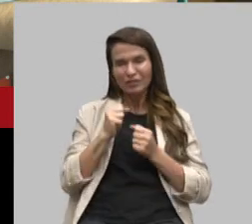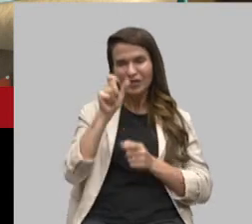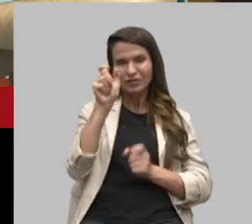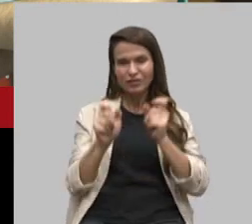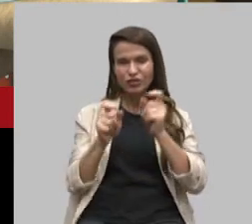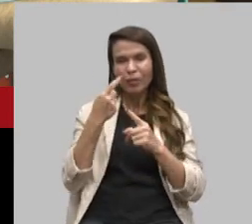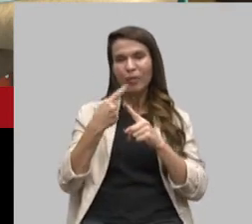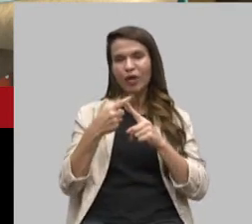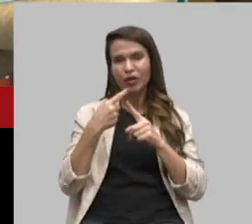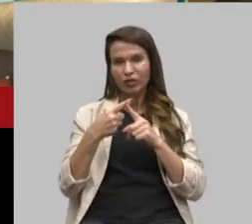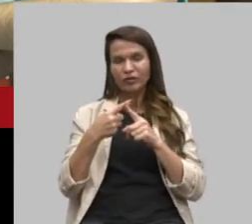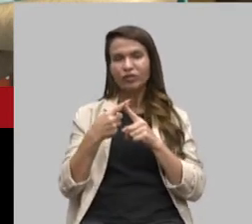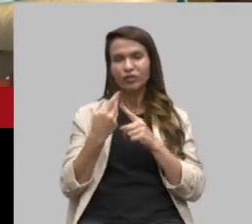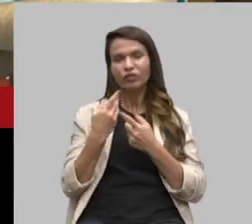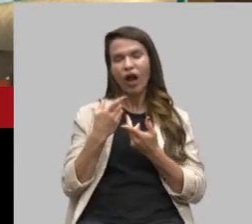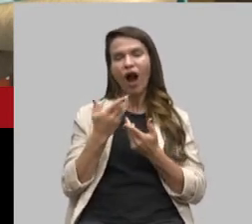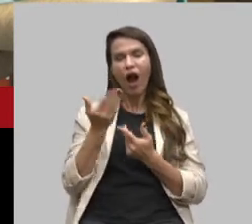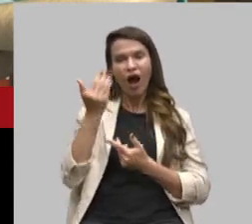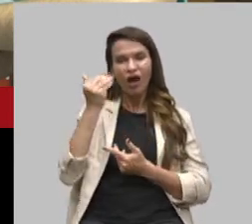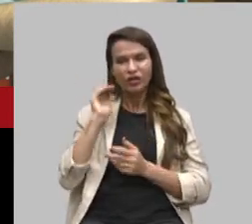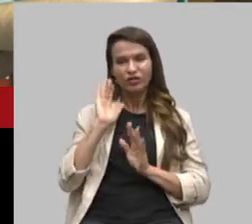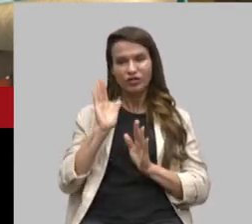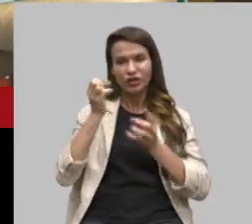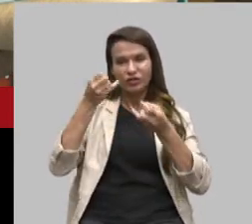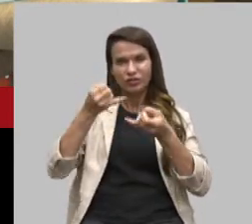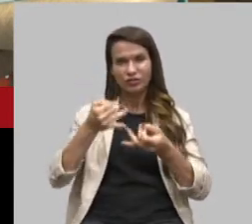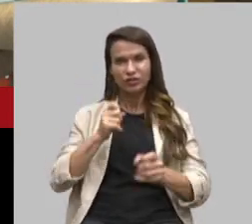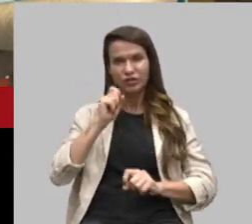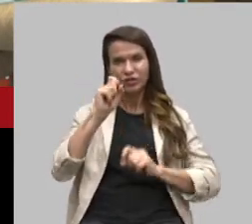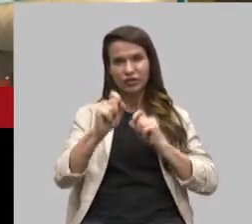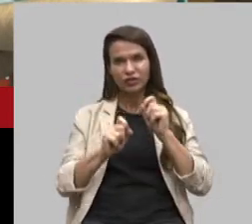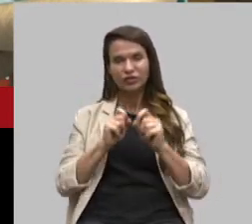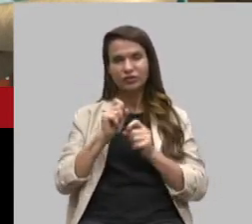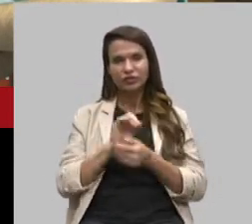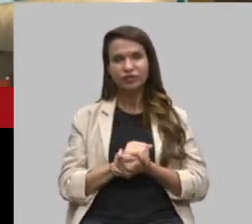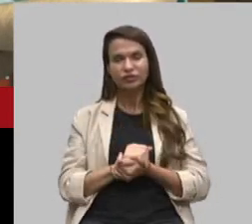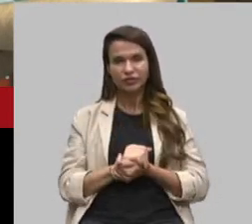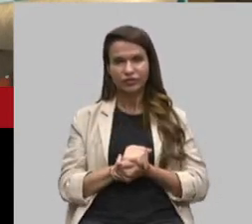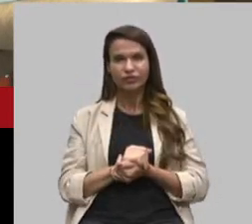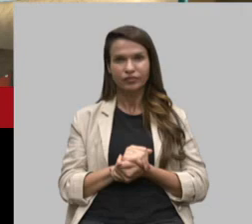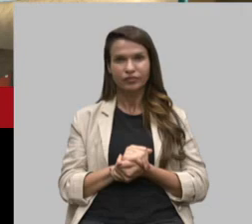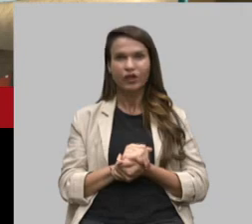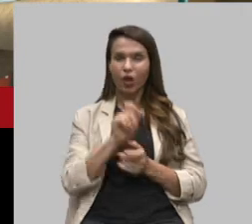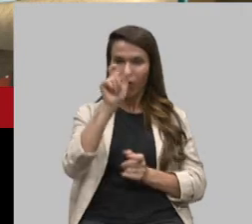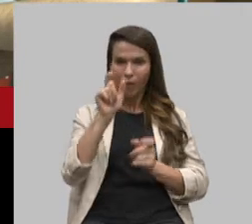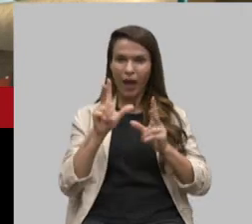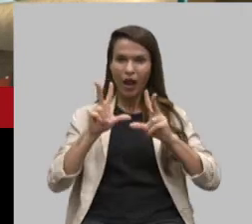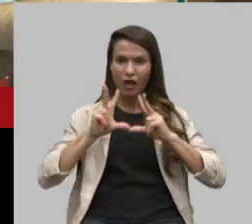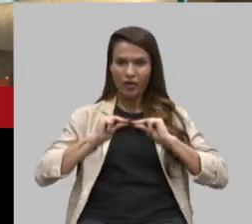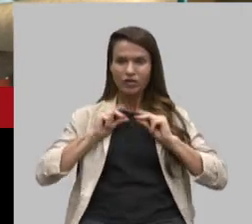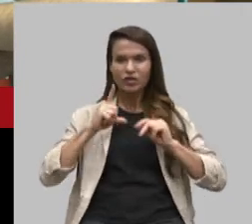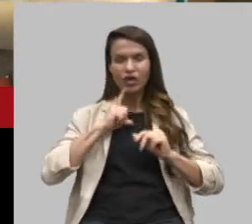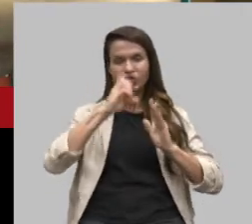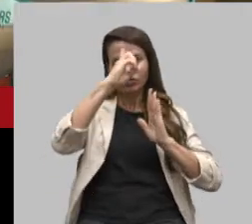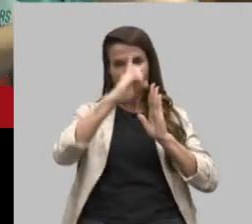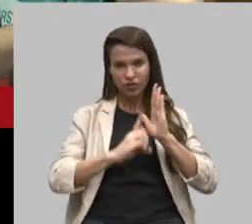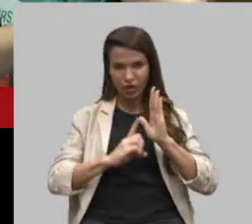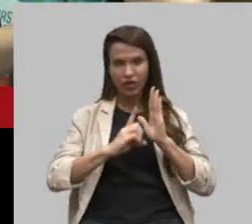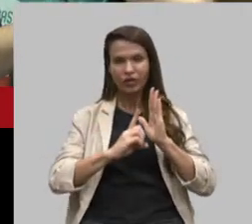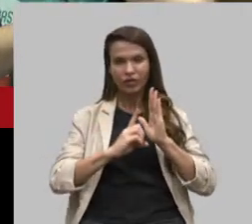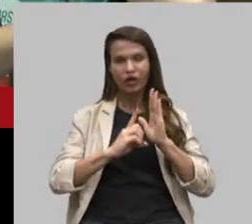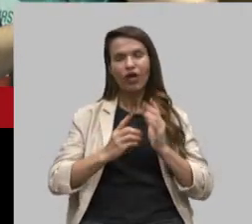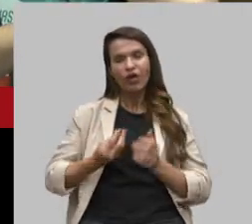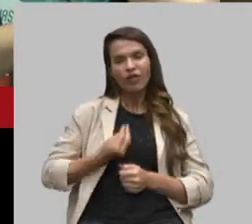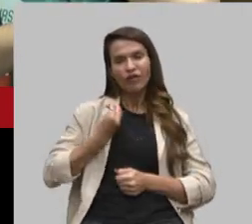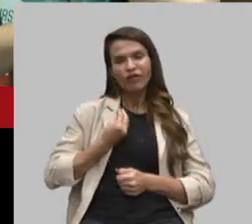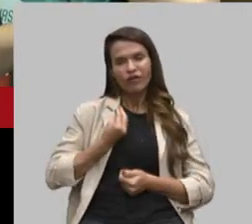dito anteriormente é são elas são eles são pessoas que merecem ter seu direito e viverem uma